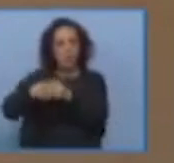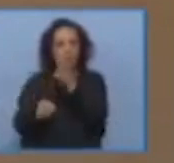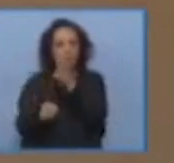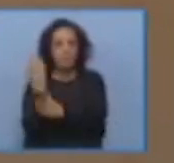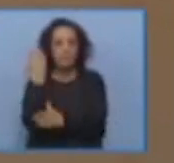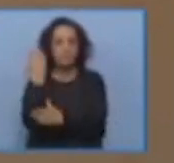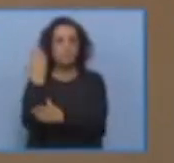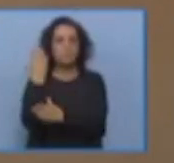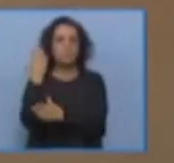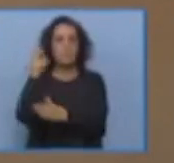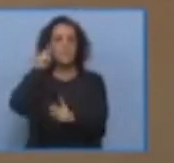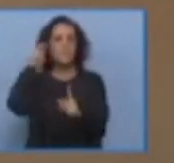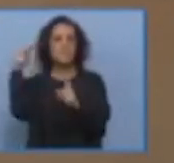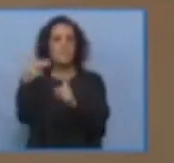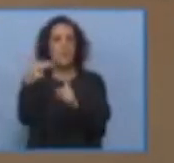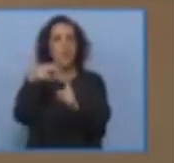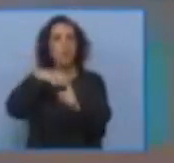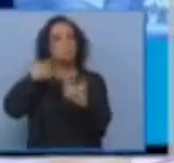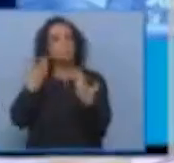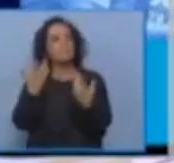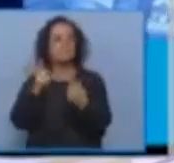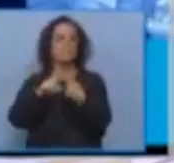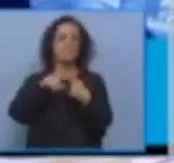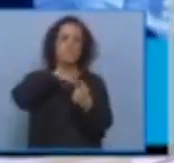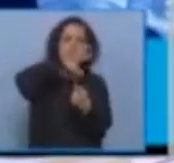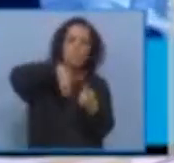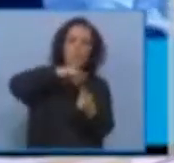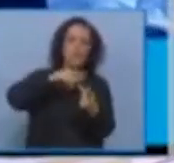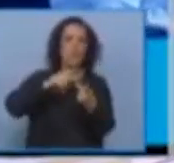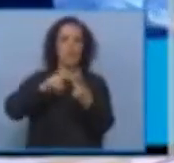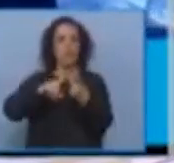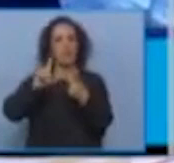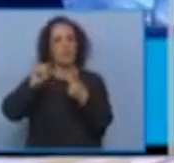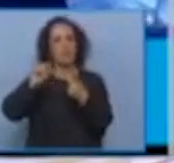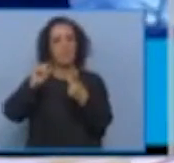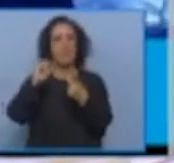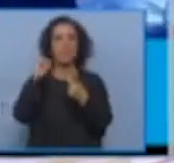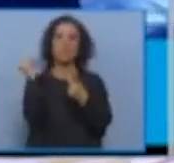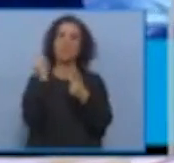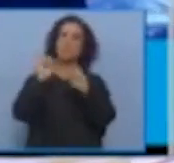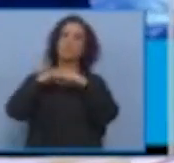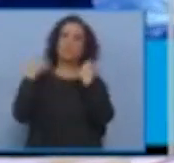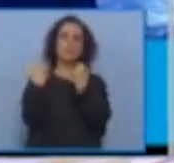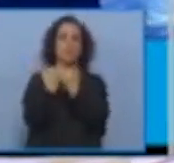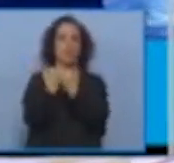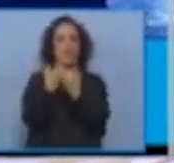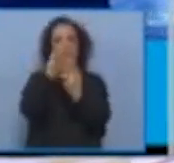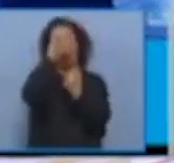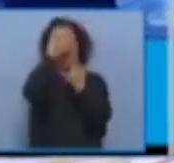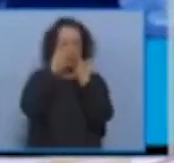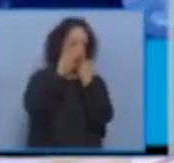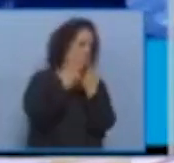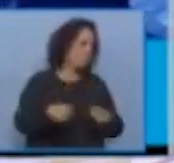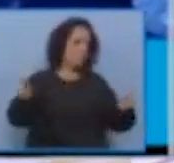não só visões da família, como visões da própria sociedade muito diferentes da visão